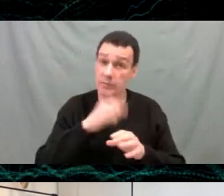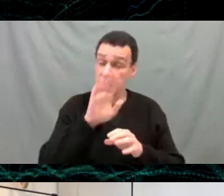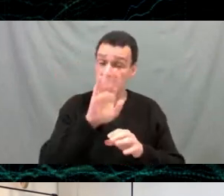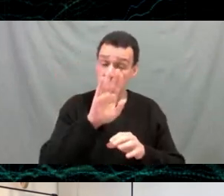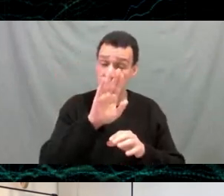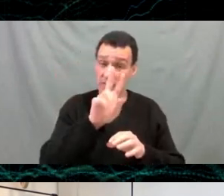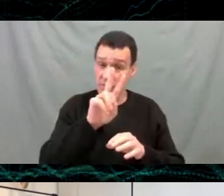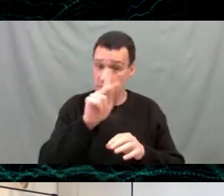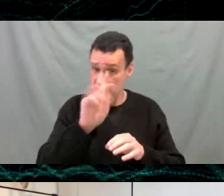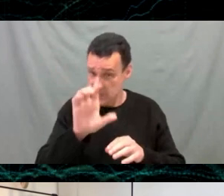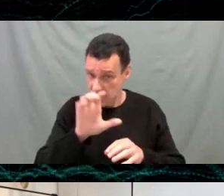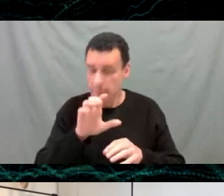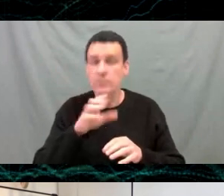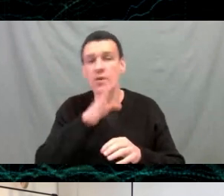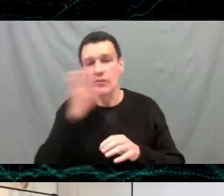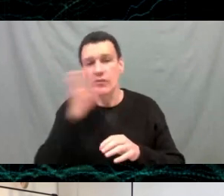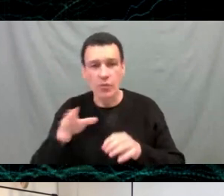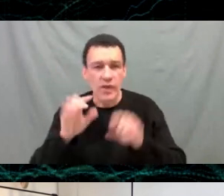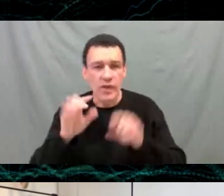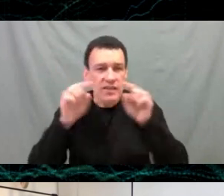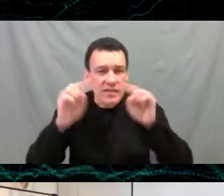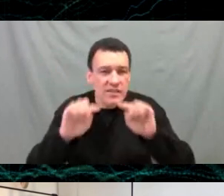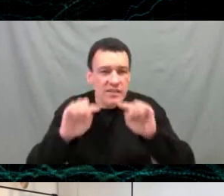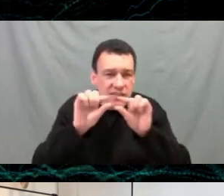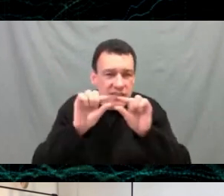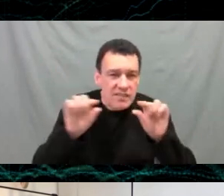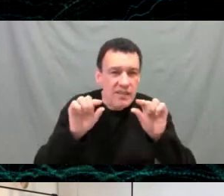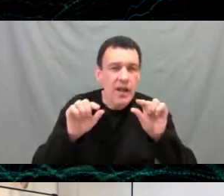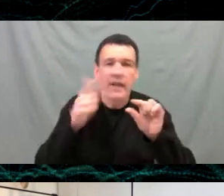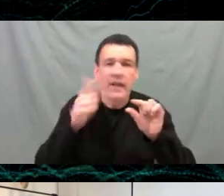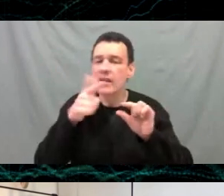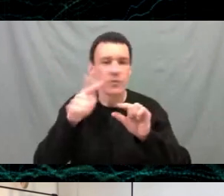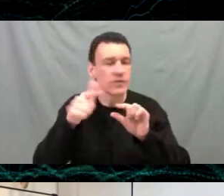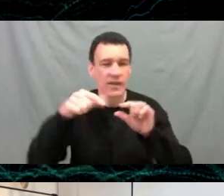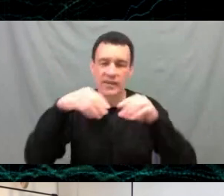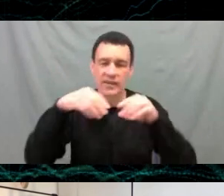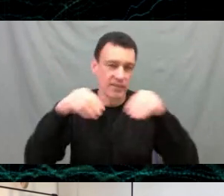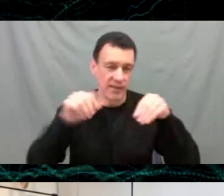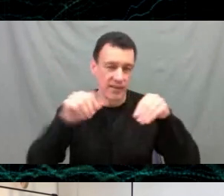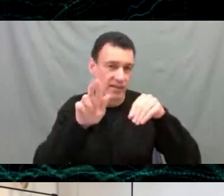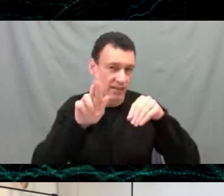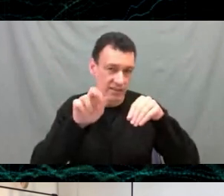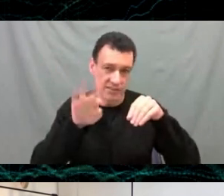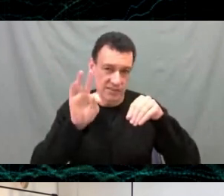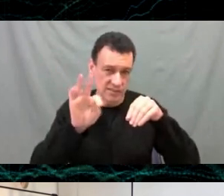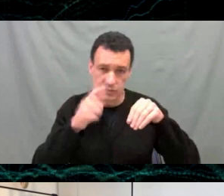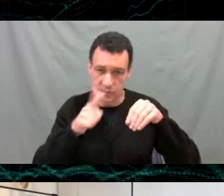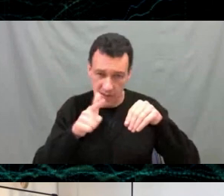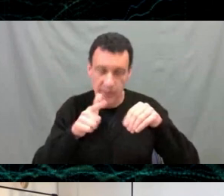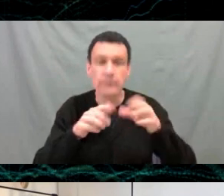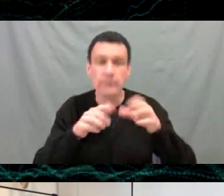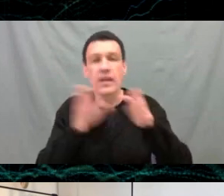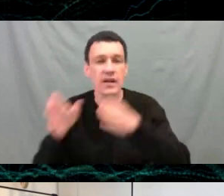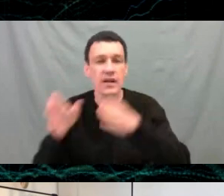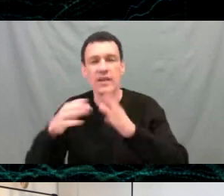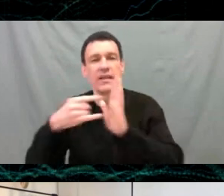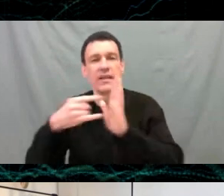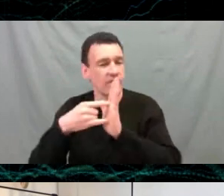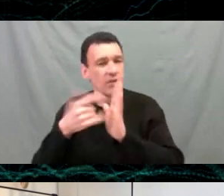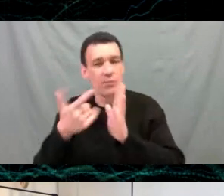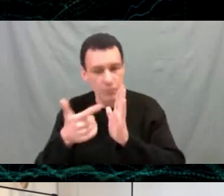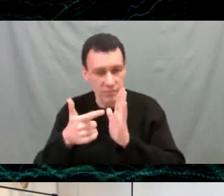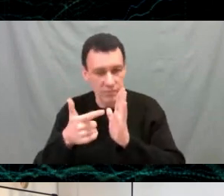do STIST1, não tem nenhum TerraGrant aqui, voltei, tô em dev, não tem nenhum, voltei,